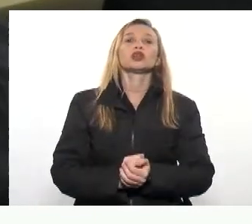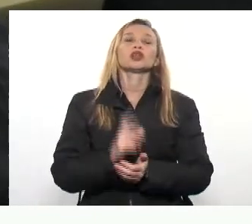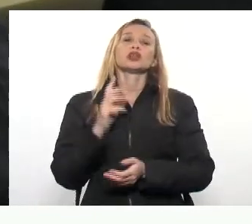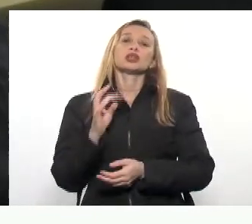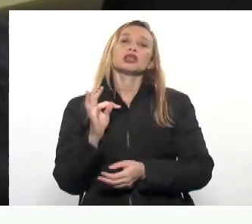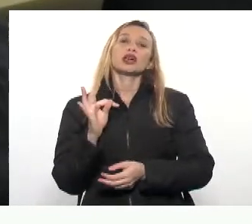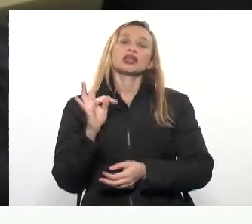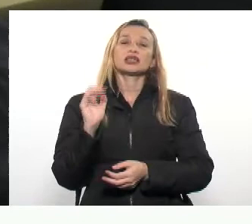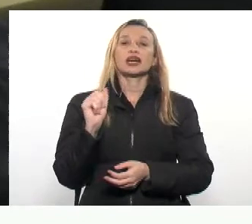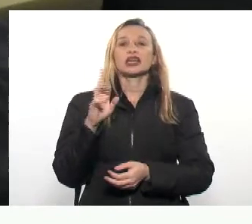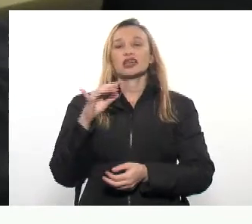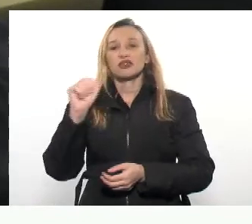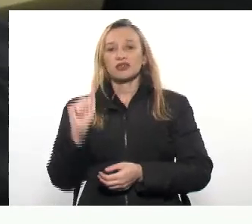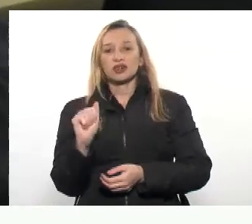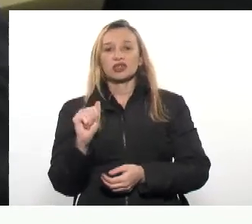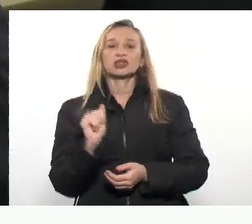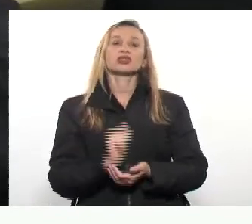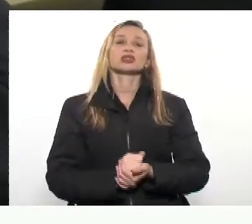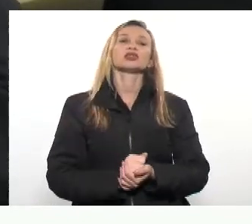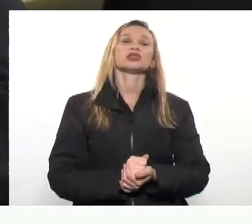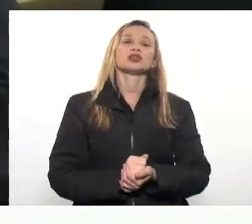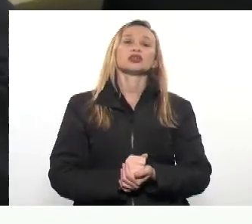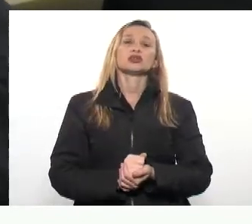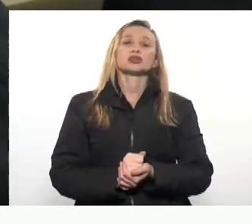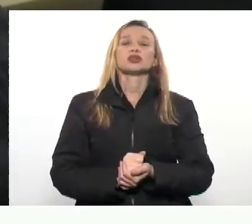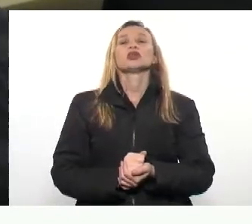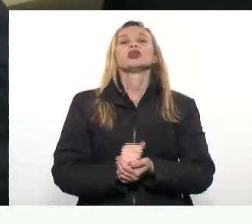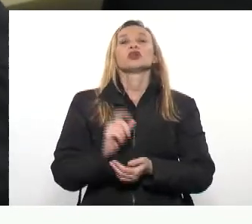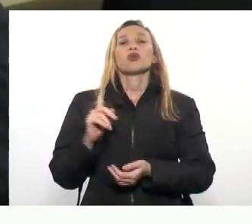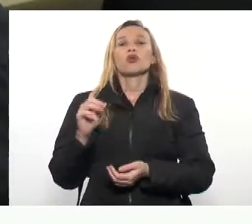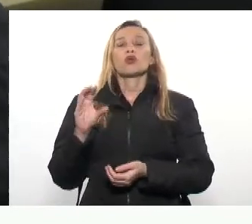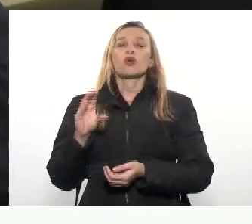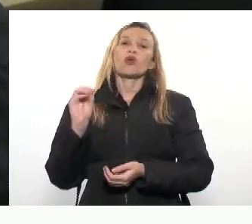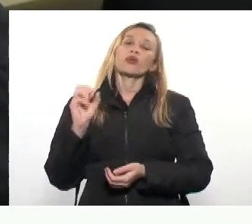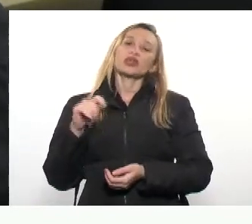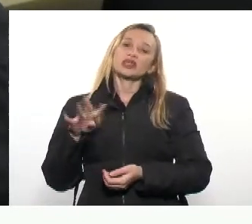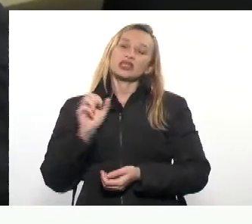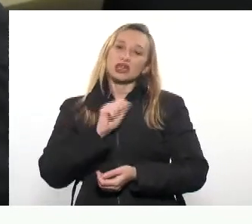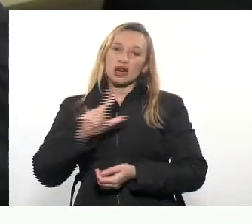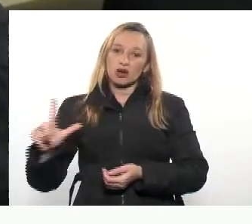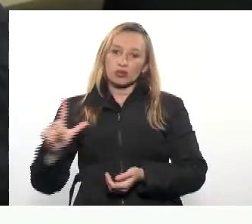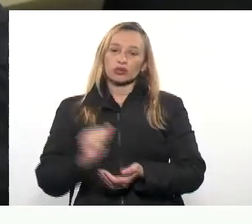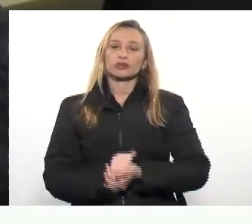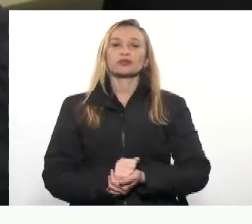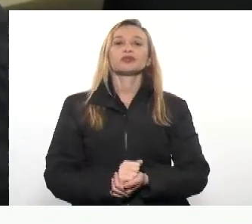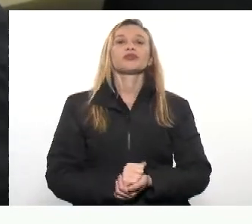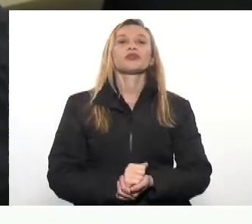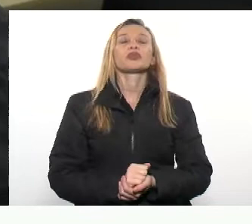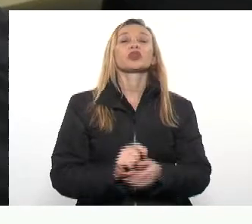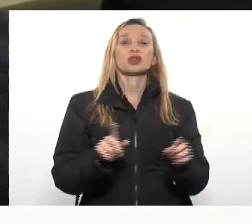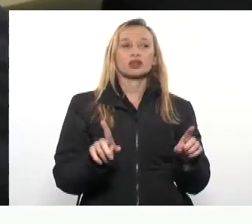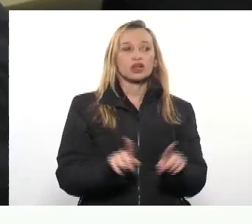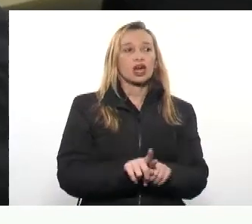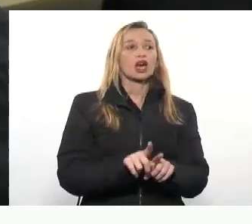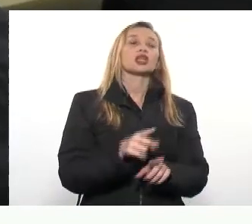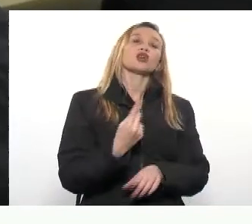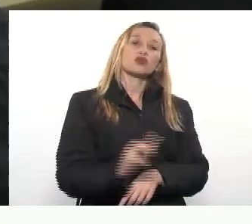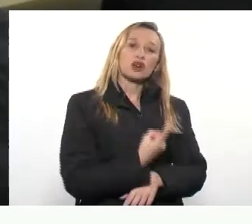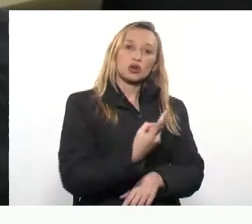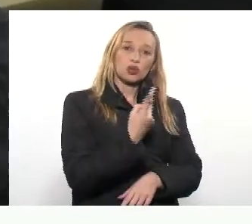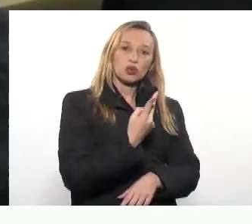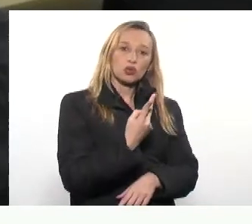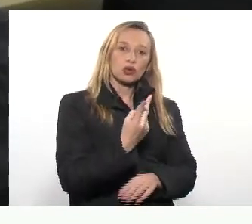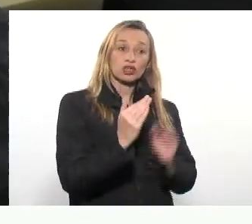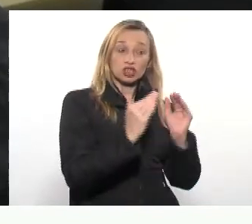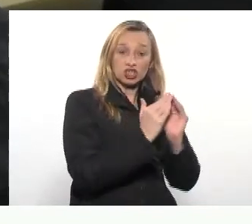na categoria comercial. A gente focou aqui mais no começo a questão da tarifa na categoria residencial, mas a